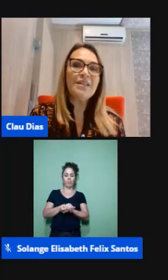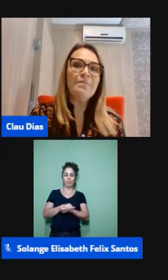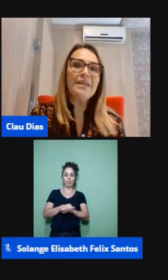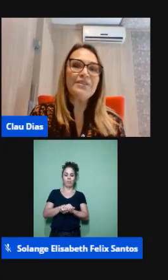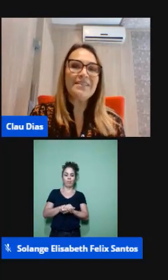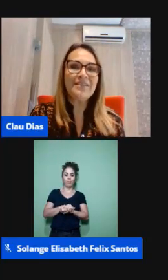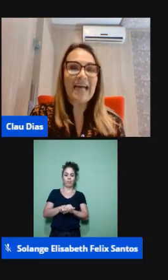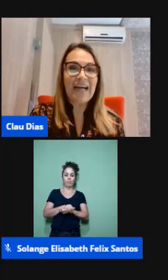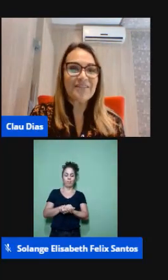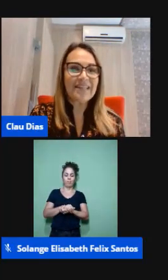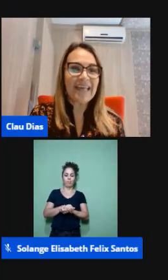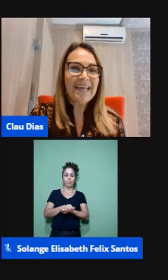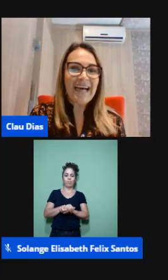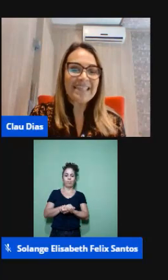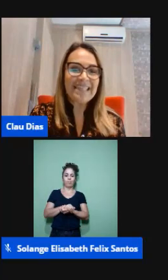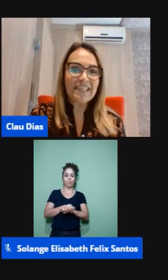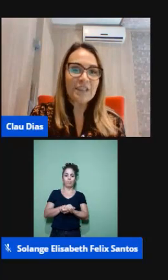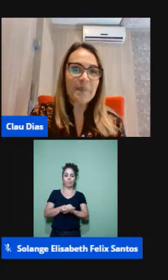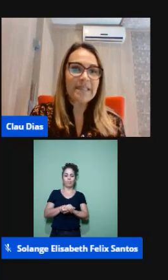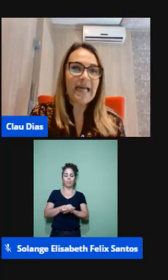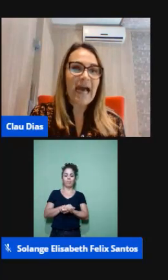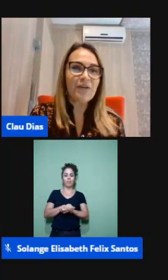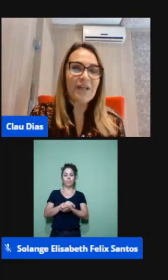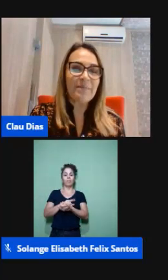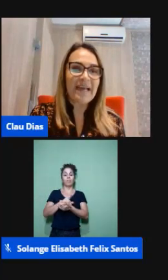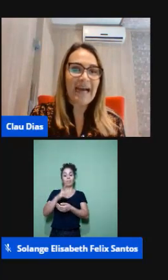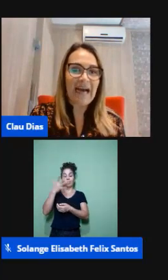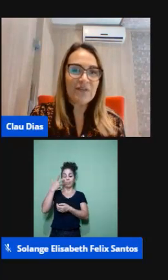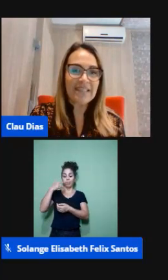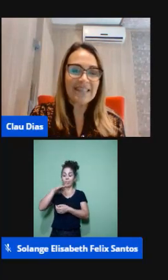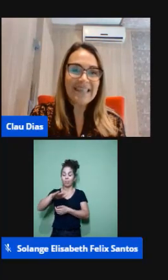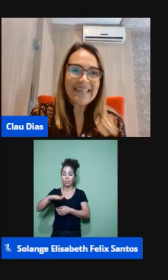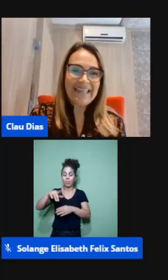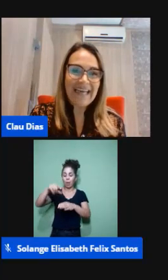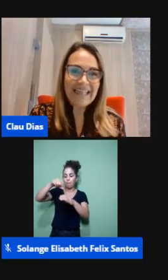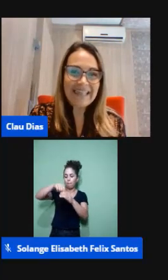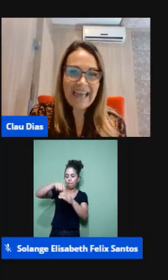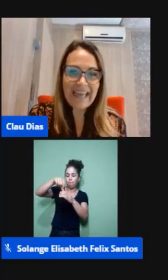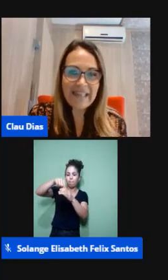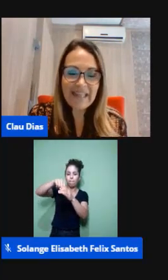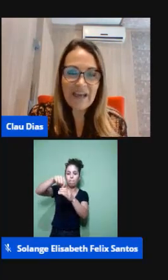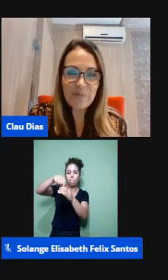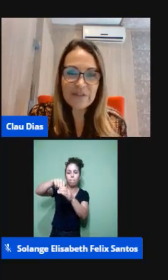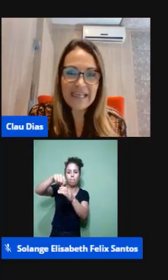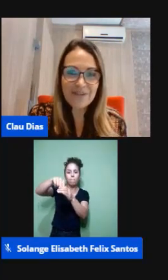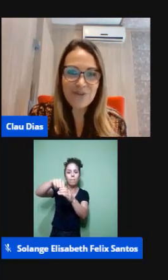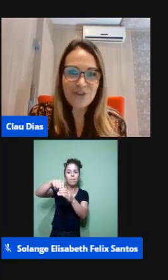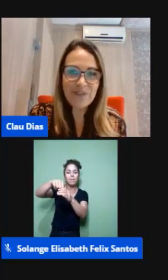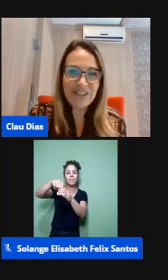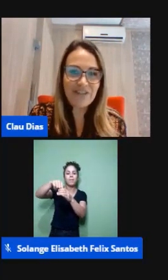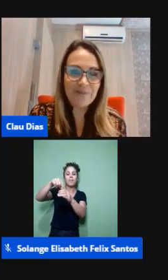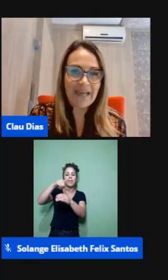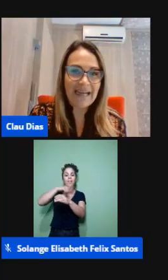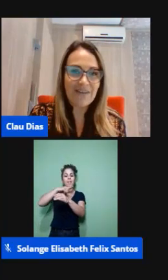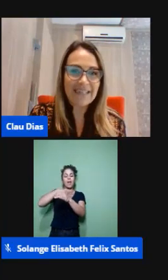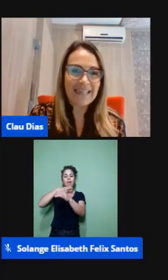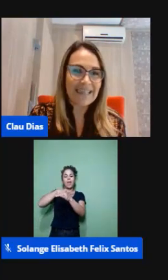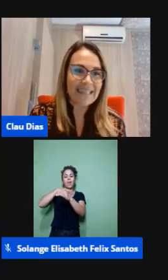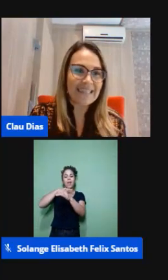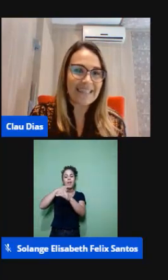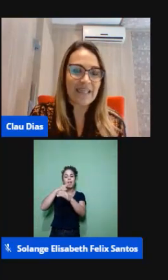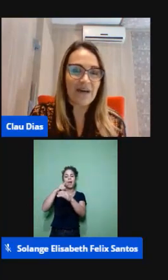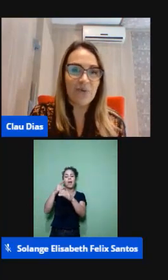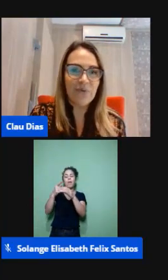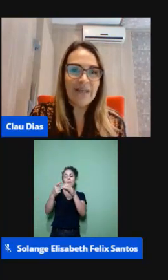Bom, contemplando os resultados, né? As crianças plantaram na meia calça e ali tem, né, o processo dos bichinhos de meia calça,